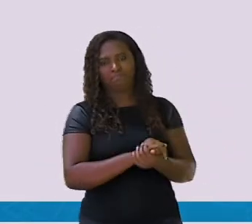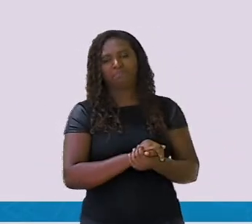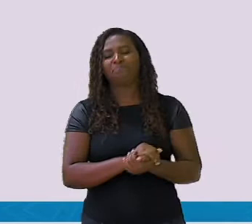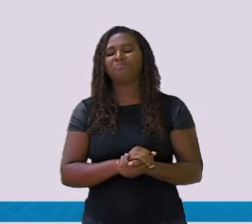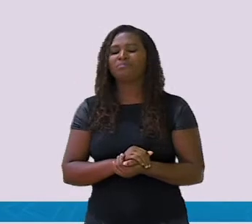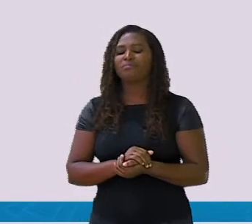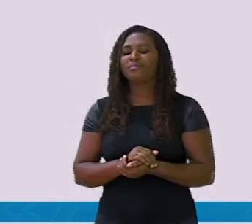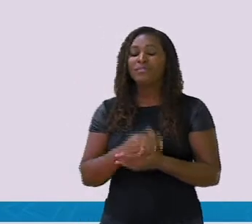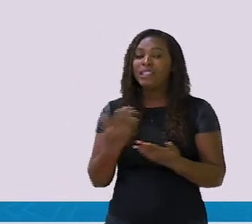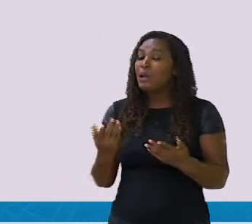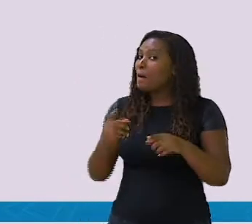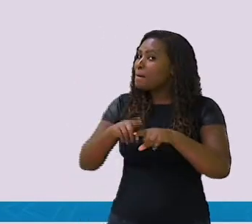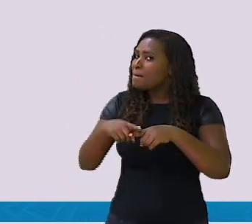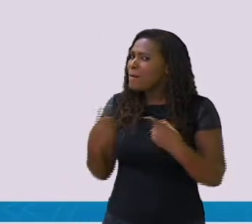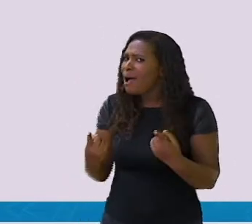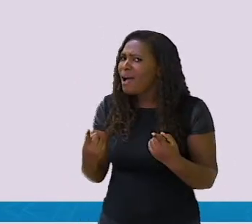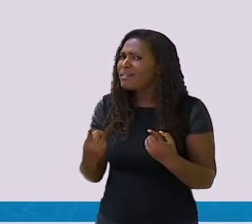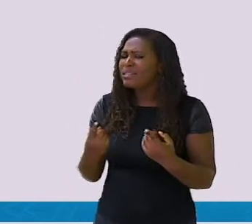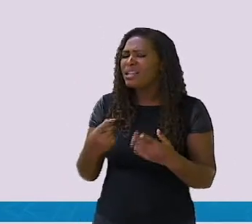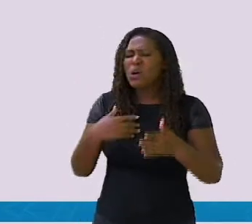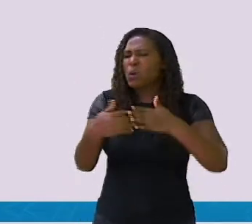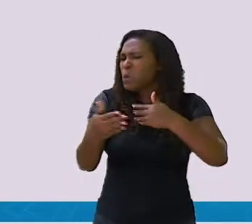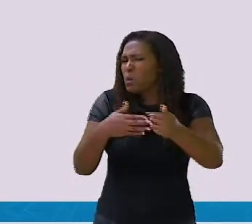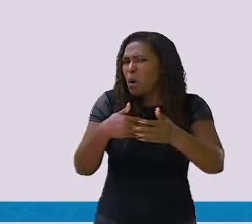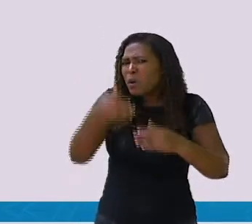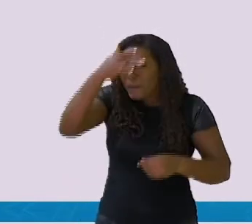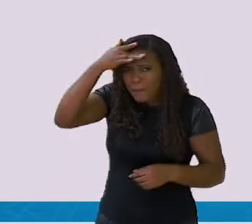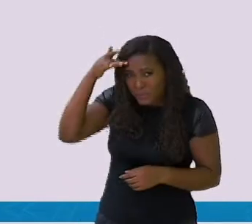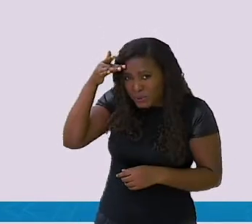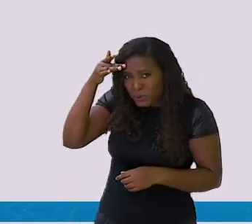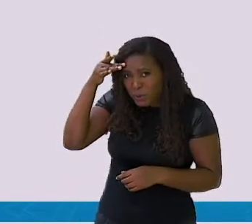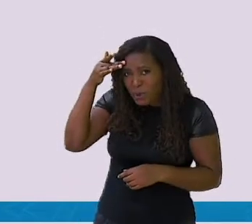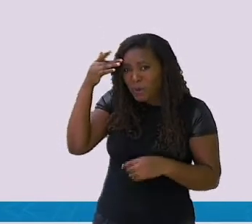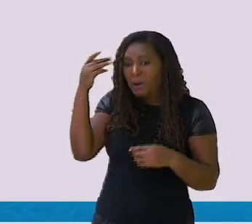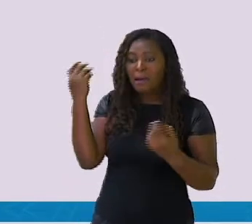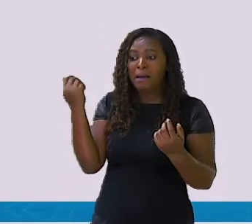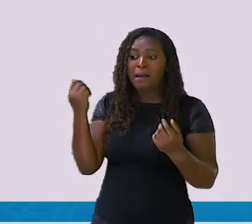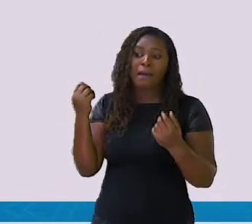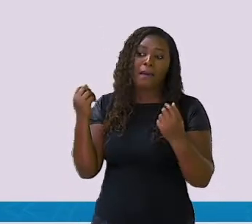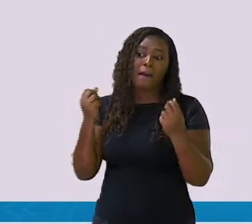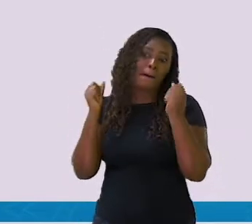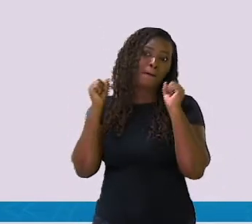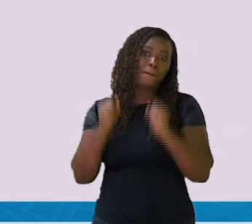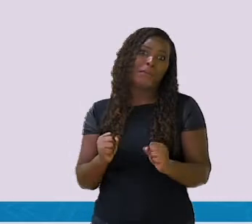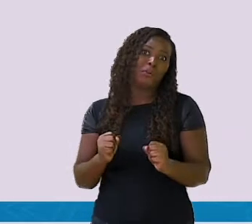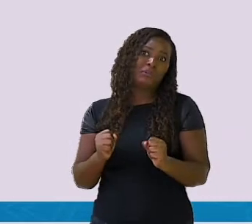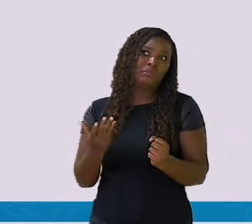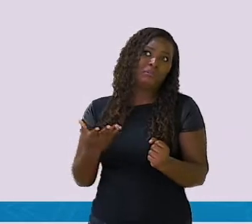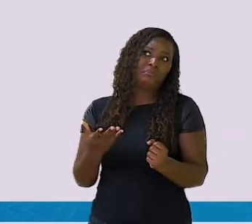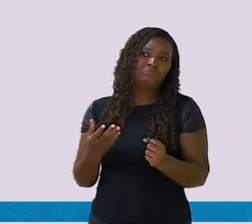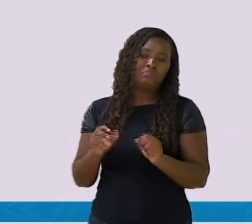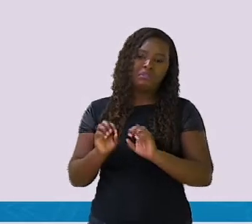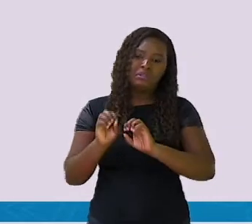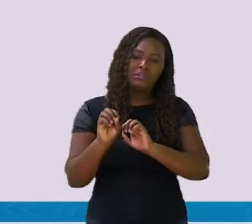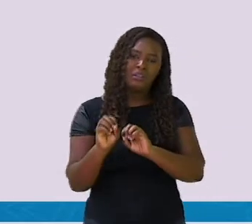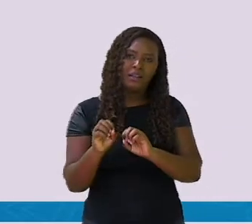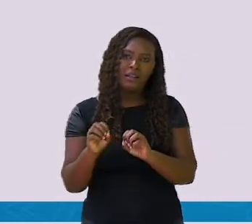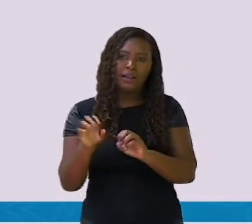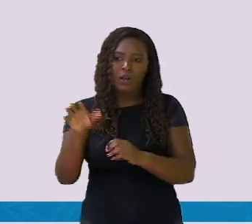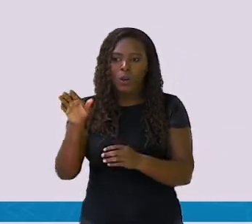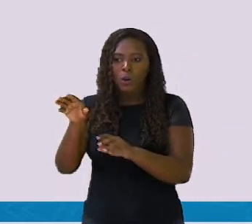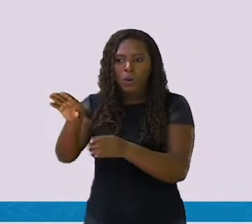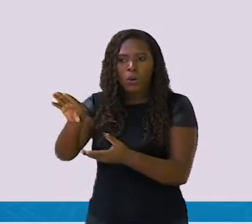às condições econômicas. Então, só quem tinha muito dinheiro, quem tinha condição financeira muito boa,